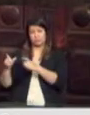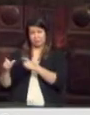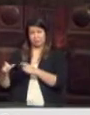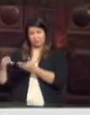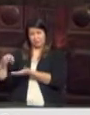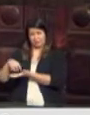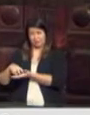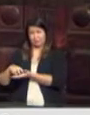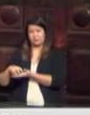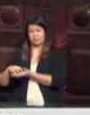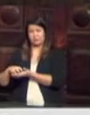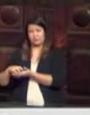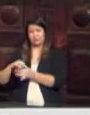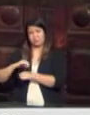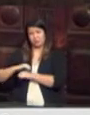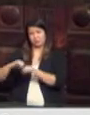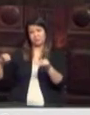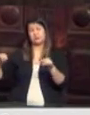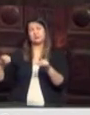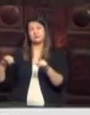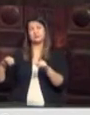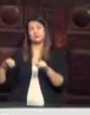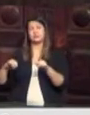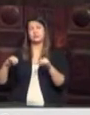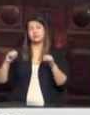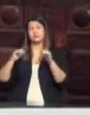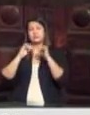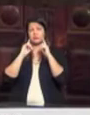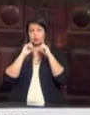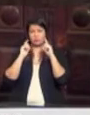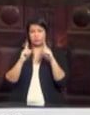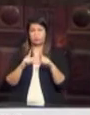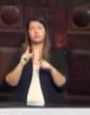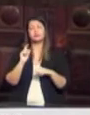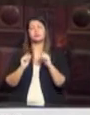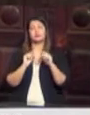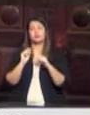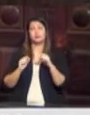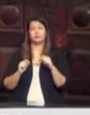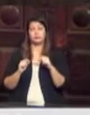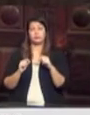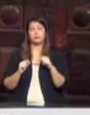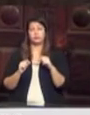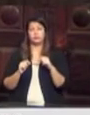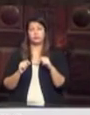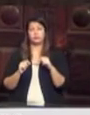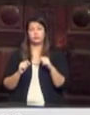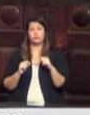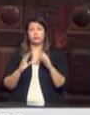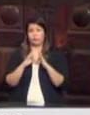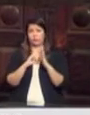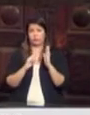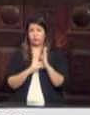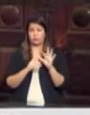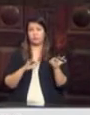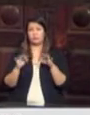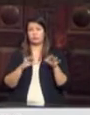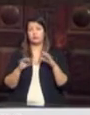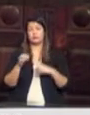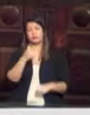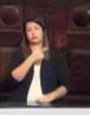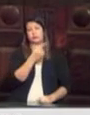distribui nota técnica a esta casa, sobre emenda do projeto de